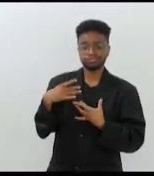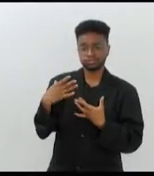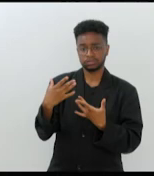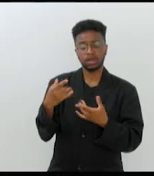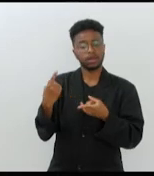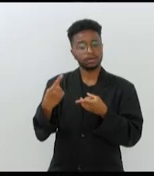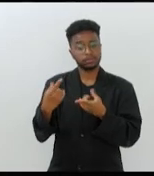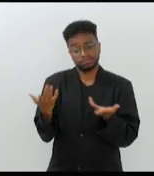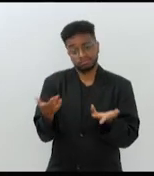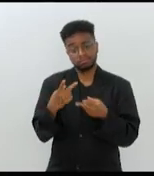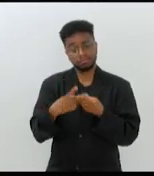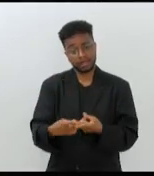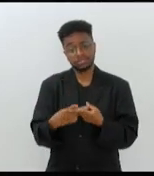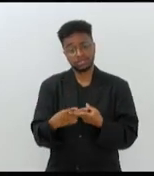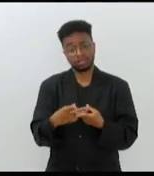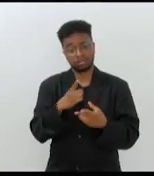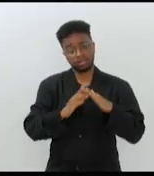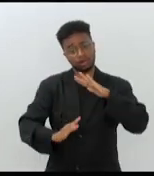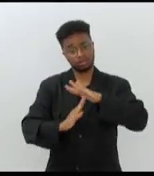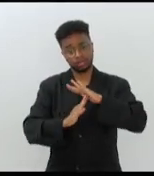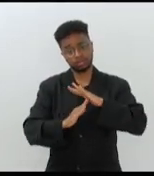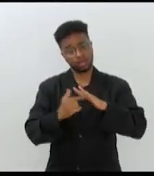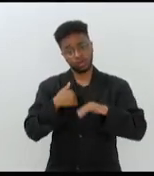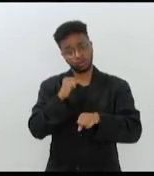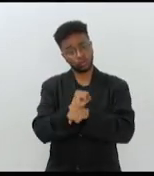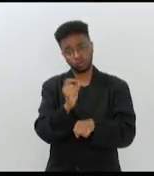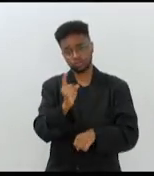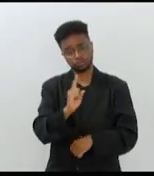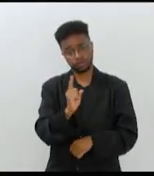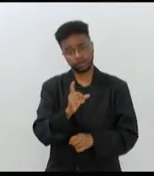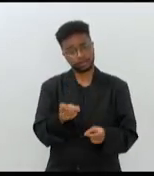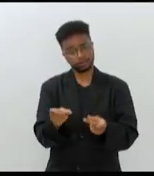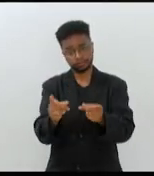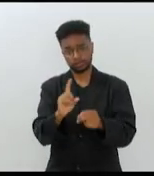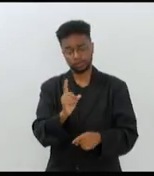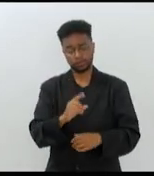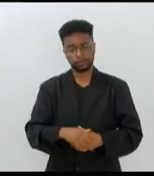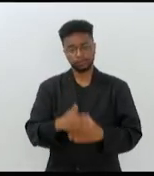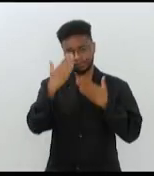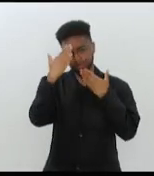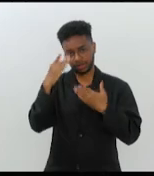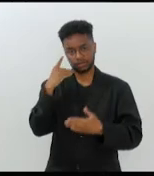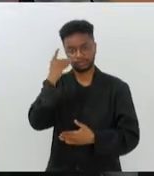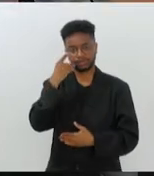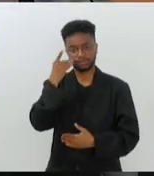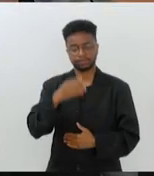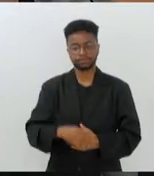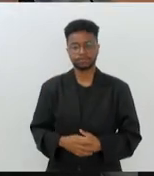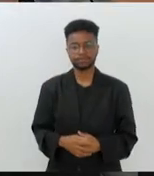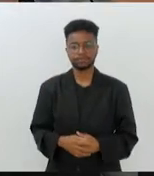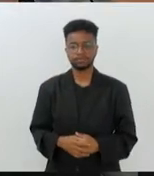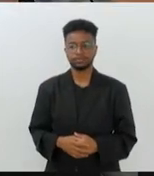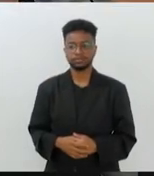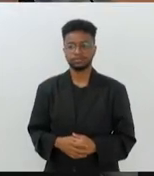E paciência tem limite, e eu não vou esperar para sempre. Muito obrigado, deputado.